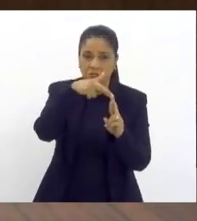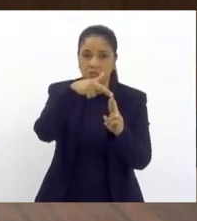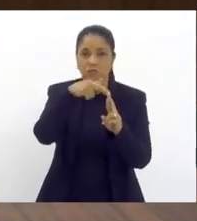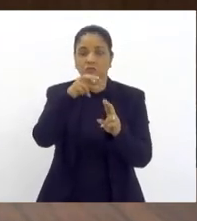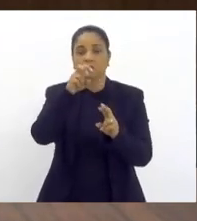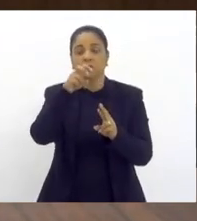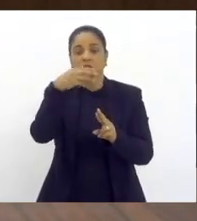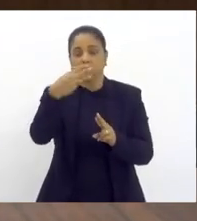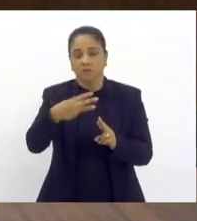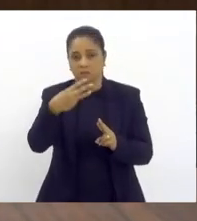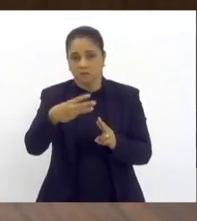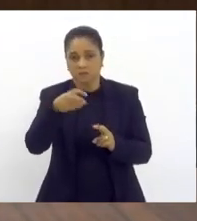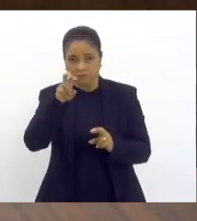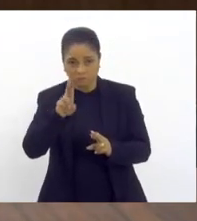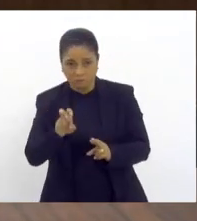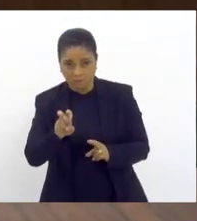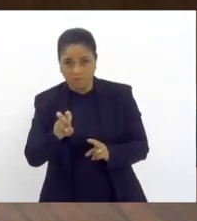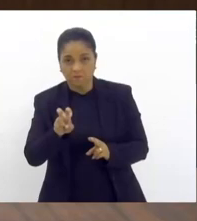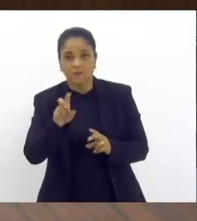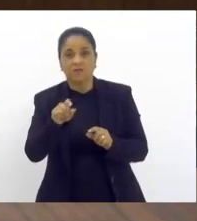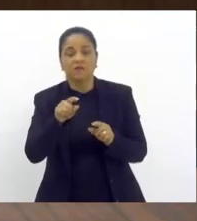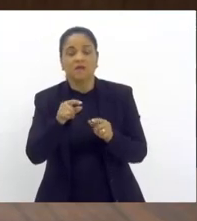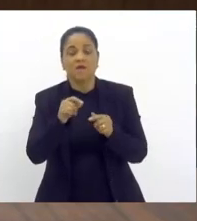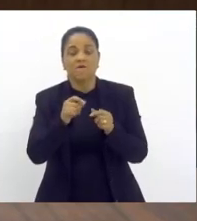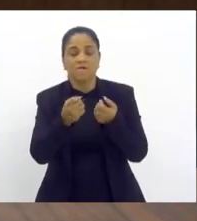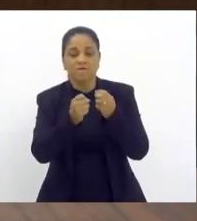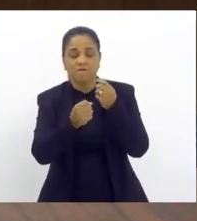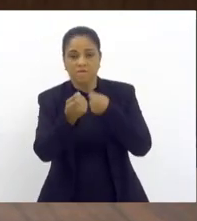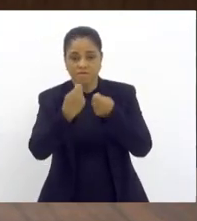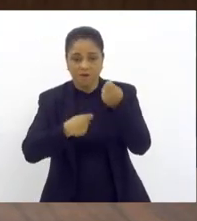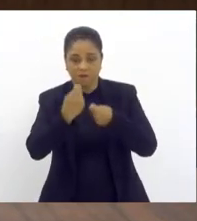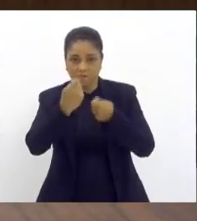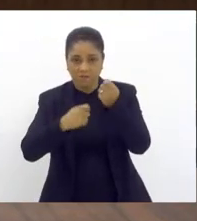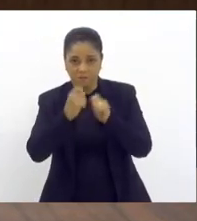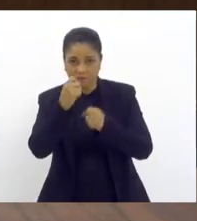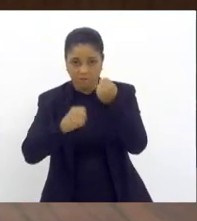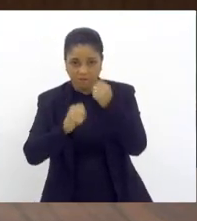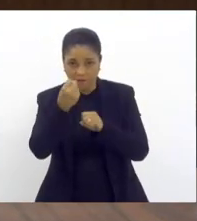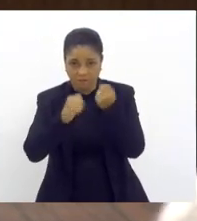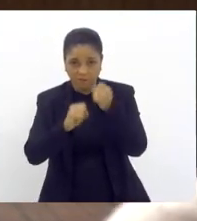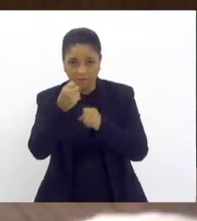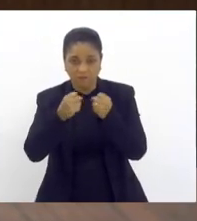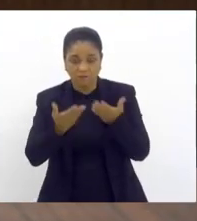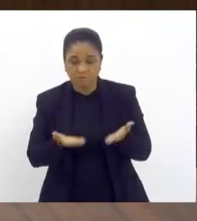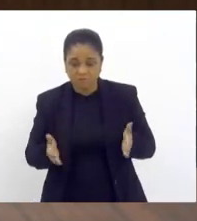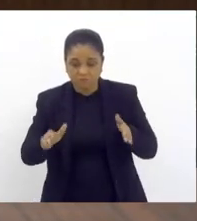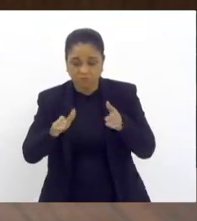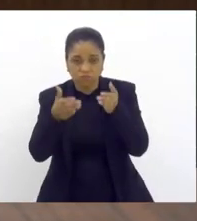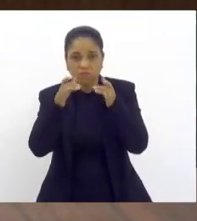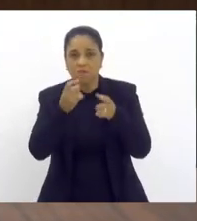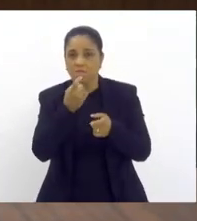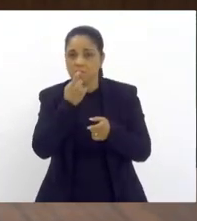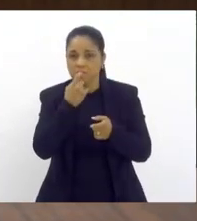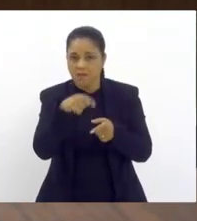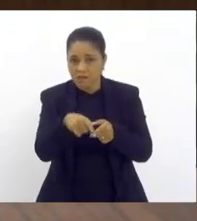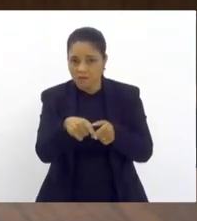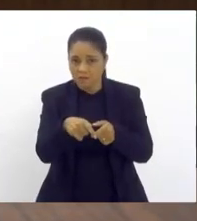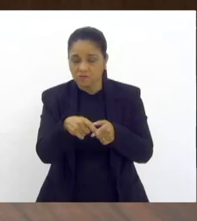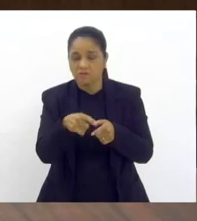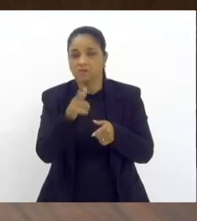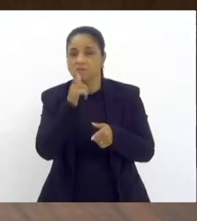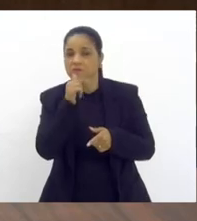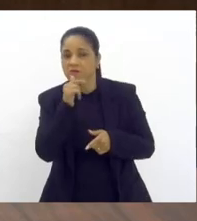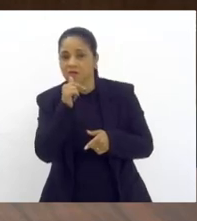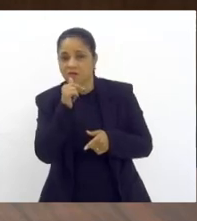dizia que teria que ser resina virgem para a fabricação dos plásticos, dos vasilhames da água mineral. E aí